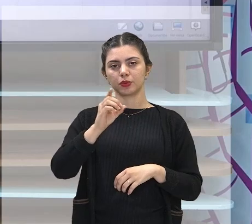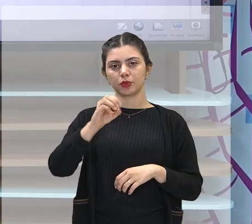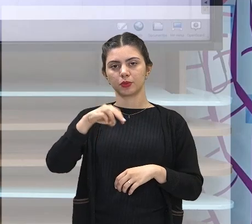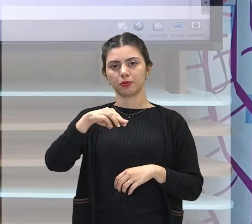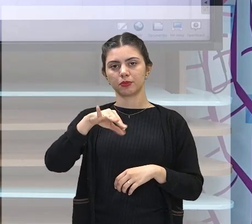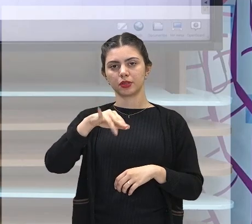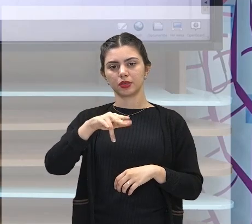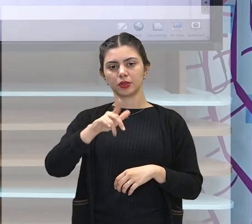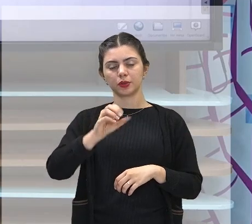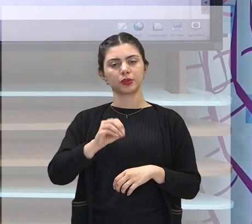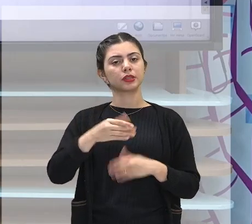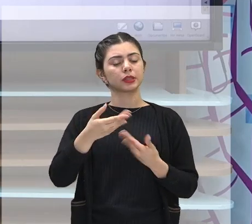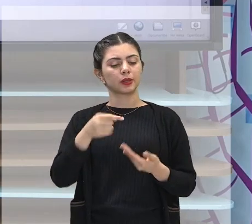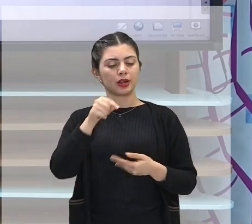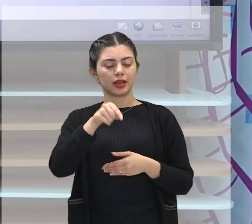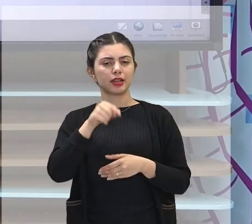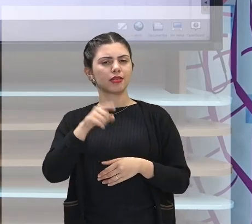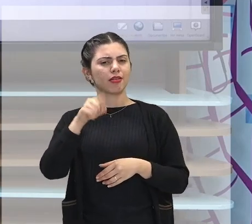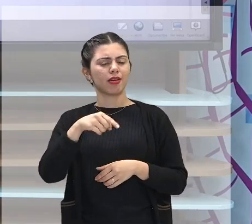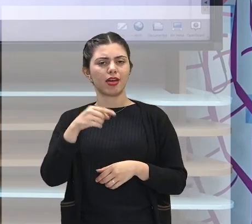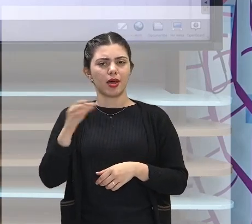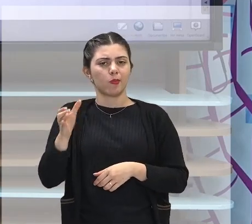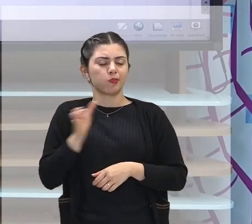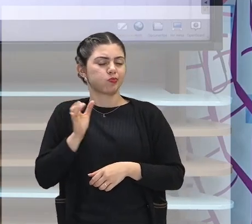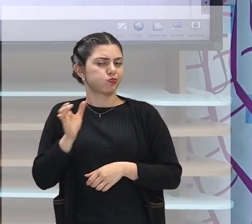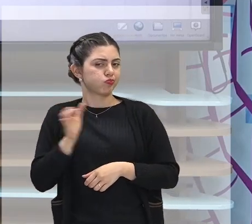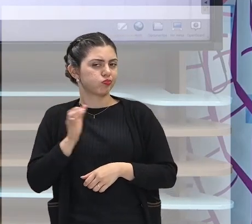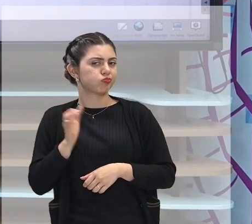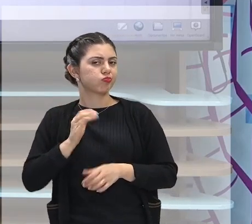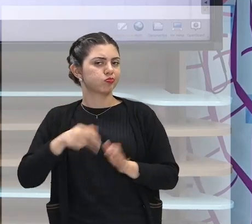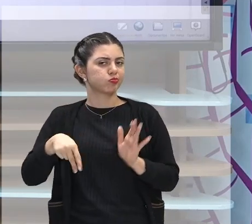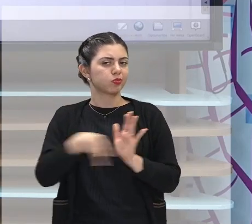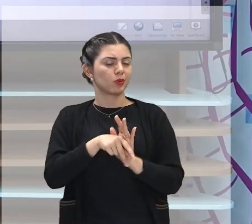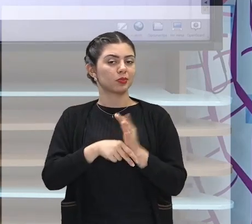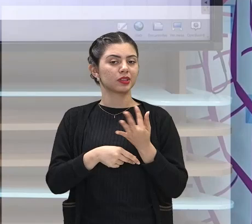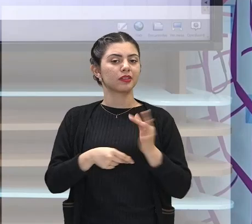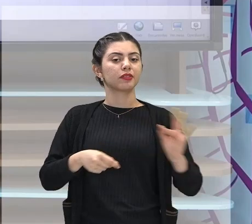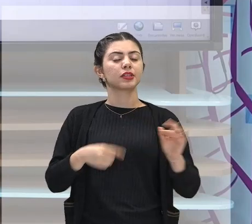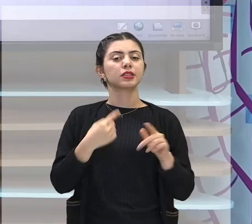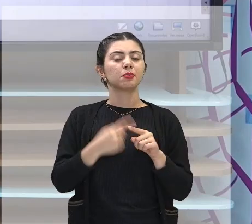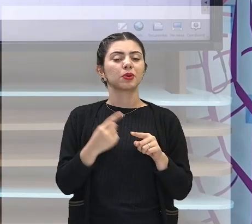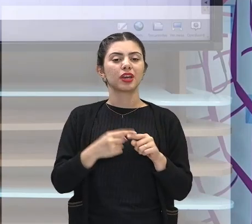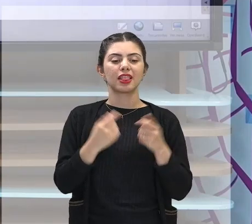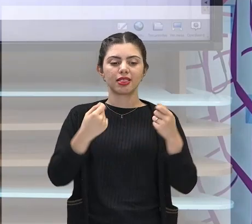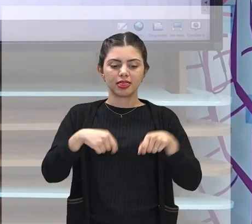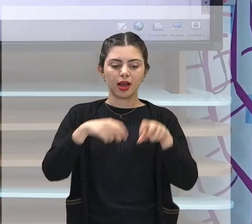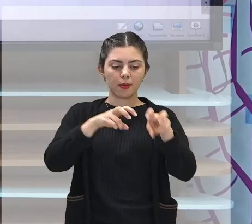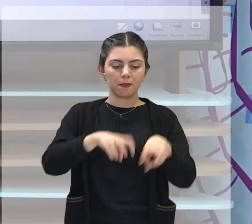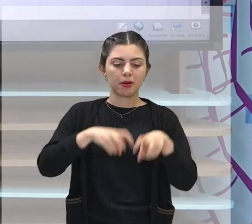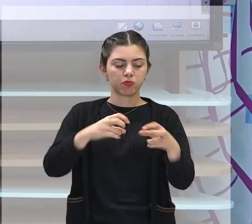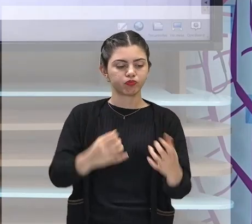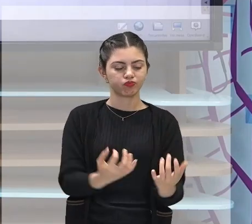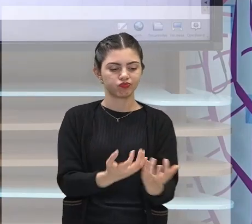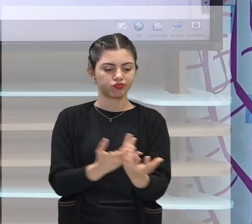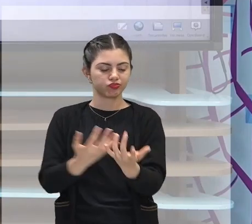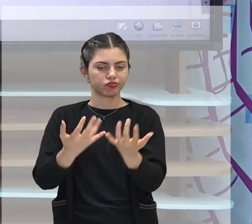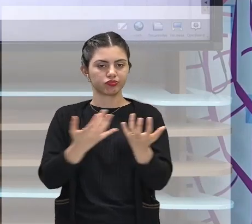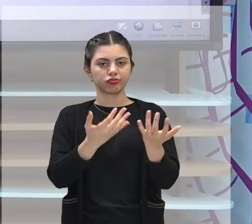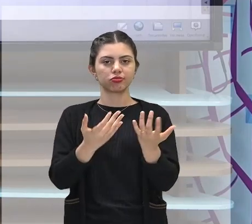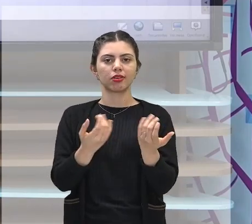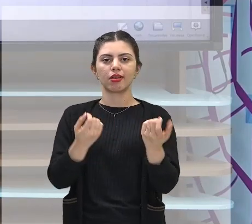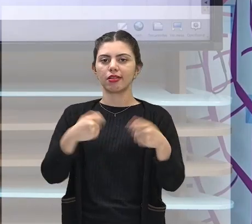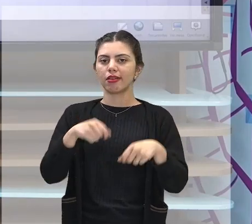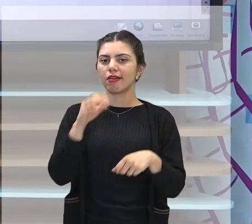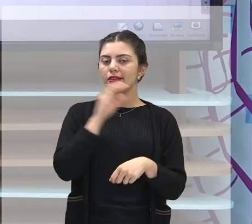da França, justamente pela sua fertilidade do solo e pelo foco, né, naquilo